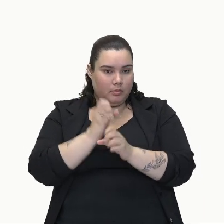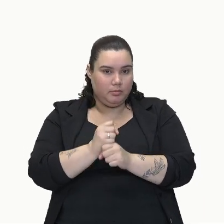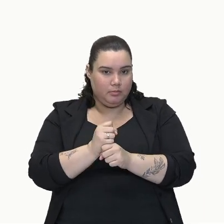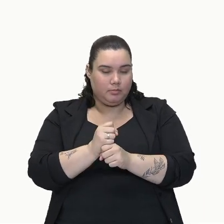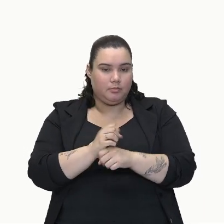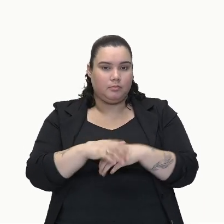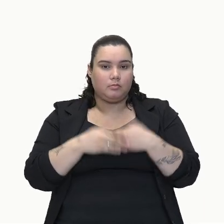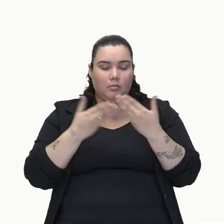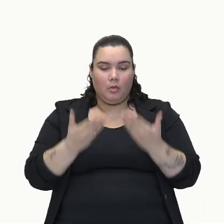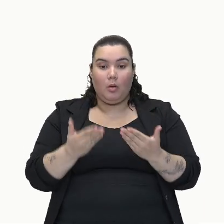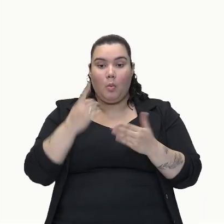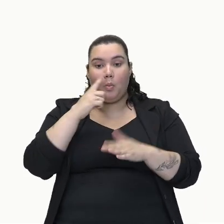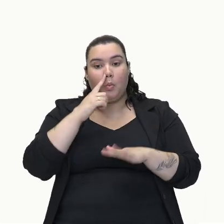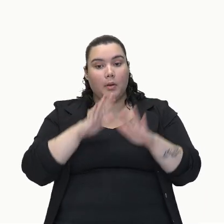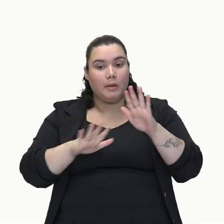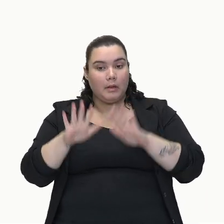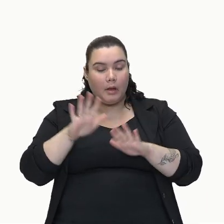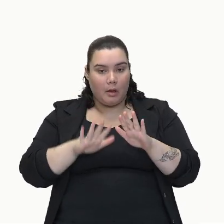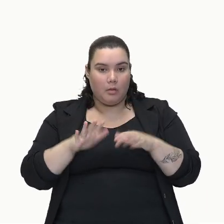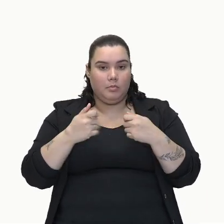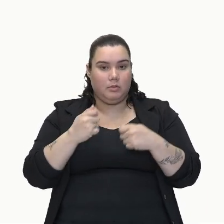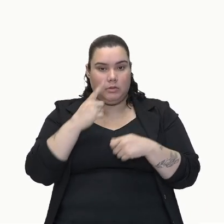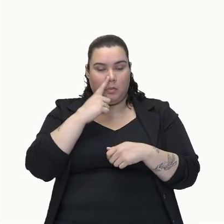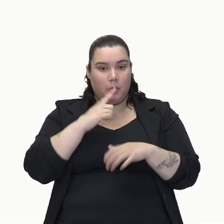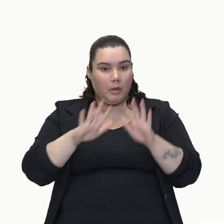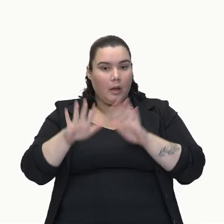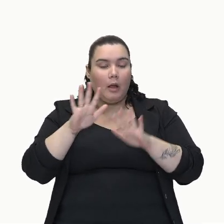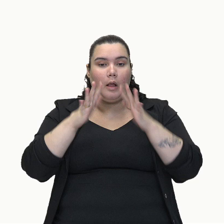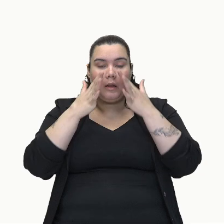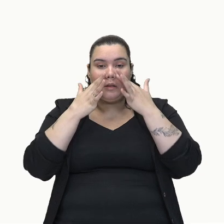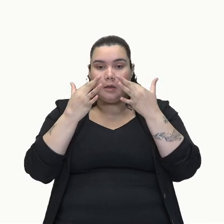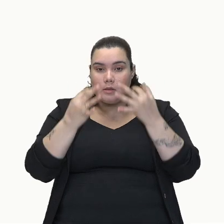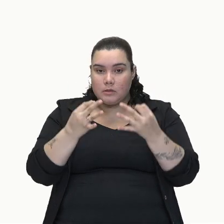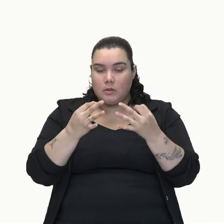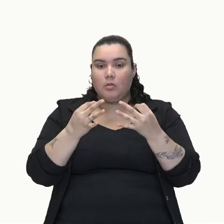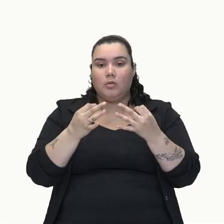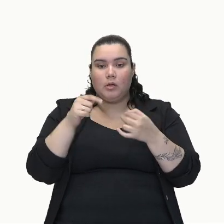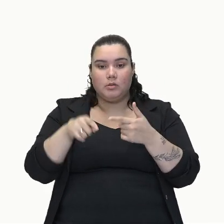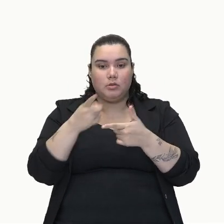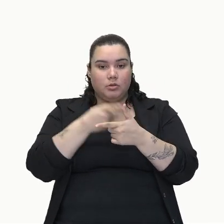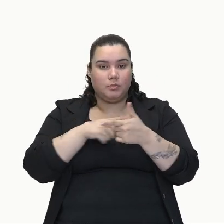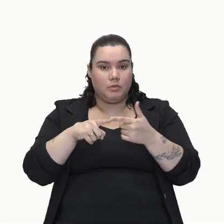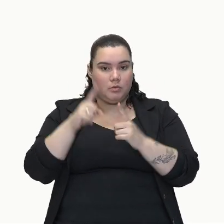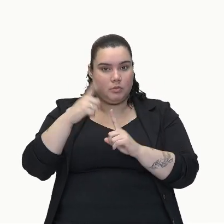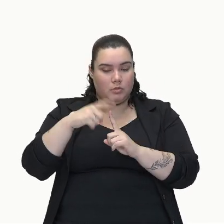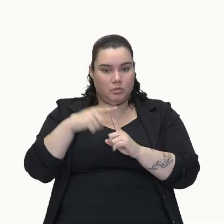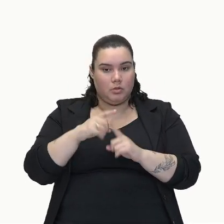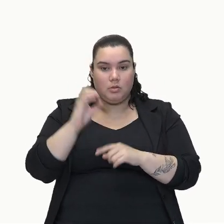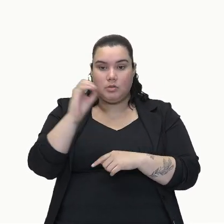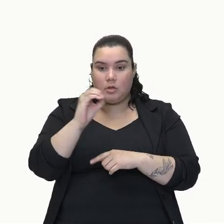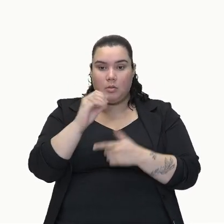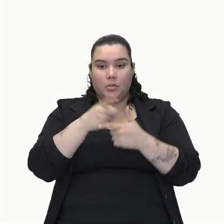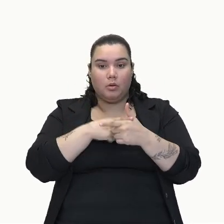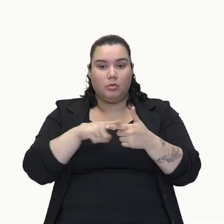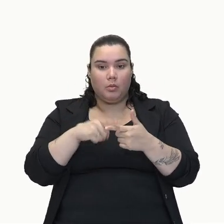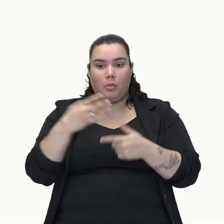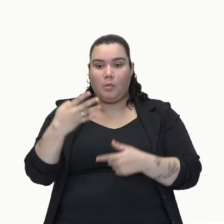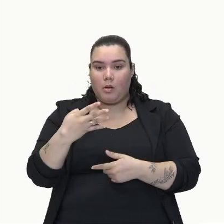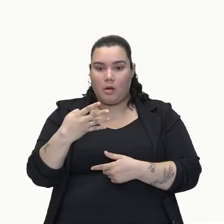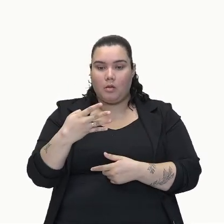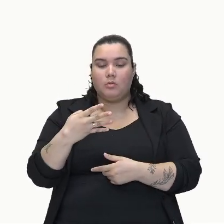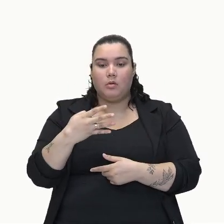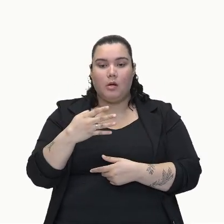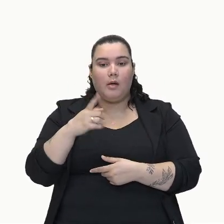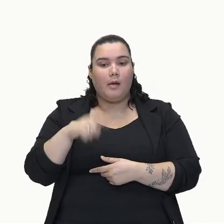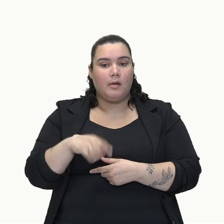Então, muito cuidado com esse tipo de divisão aqui. 0 dividido por 4